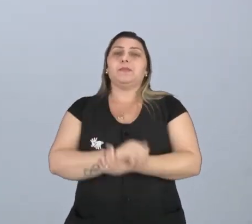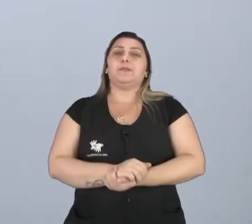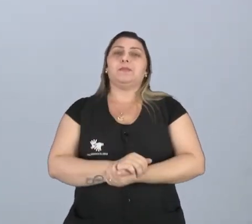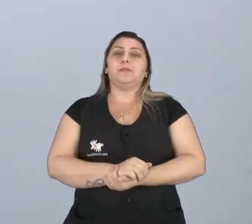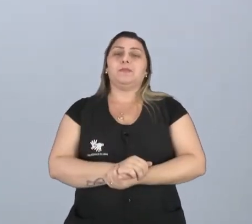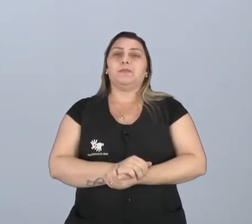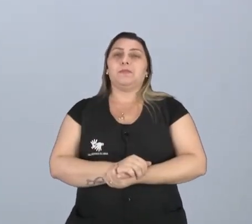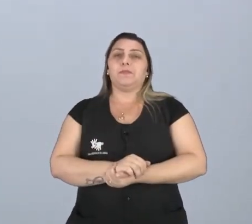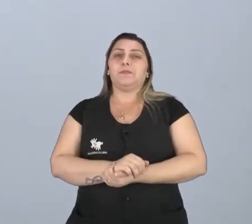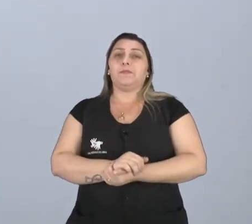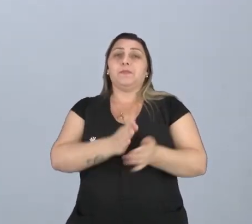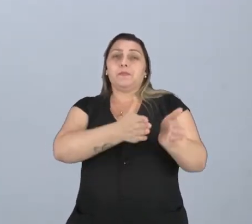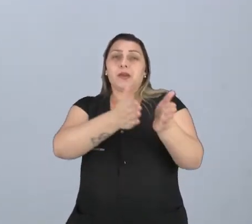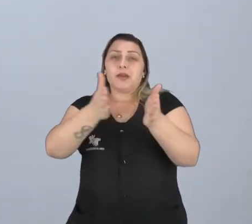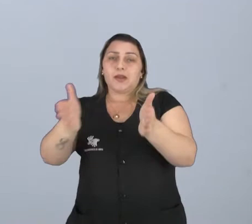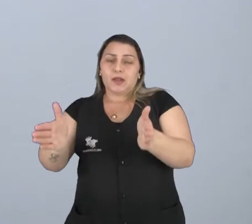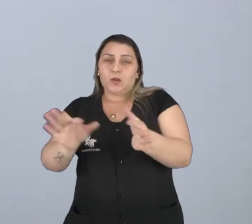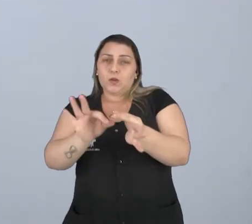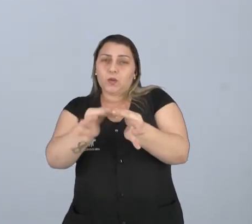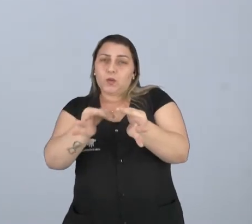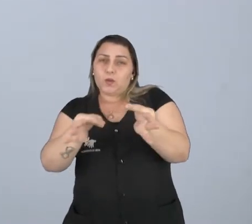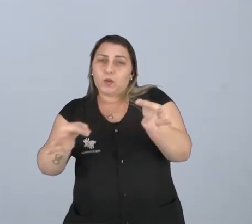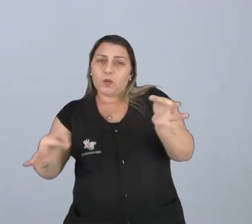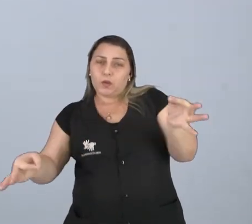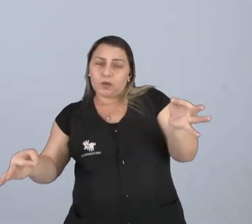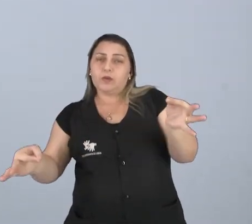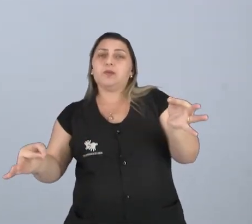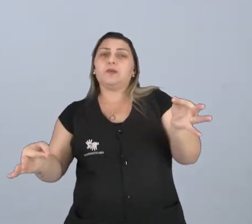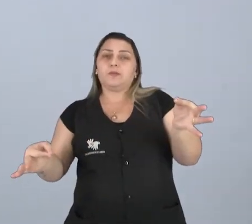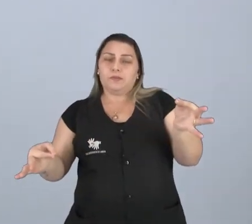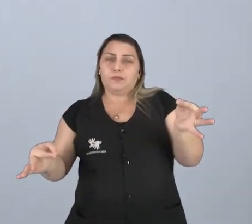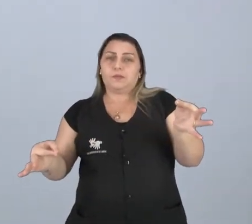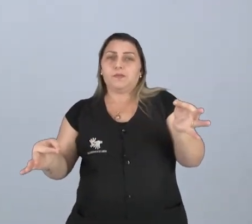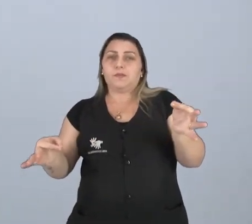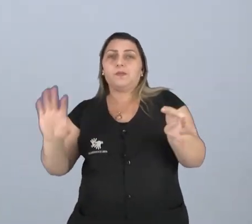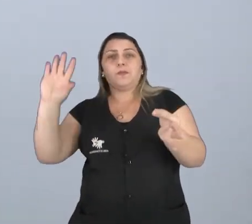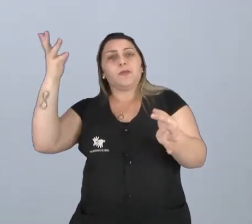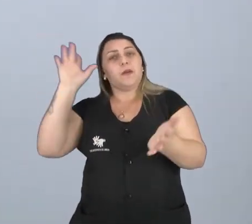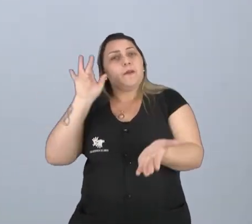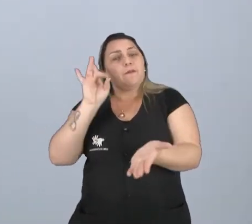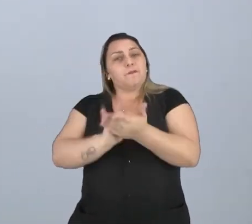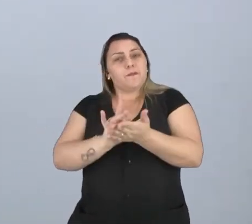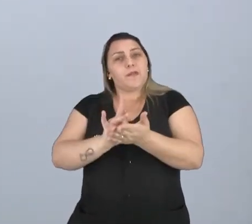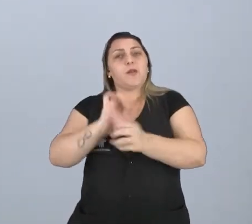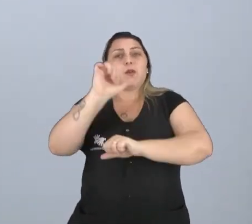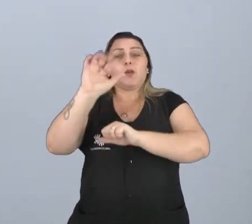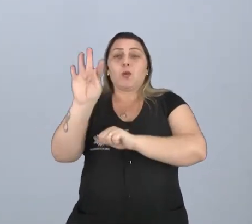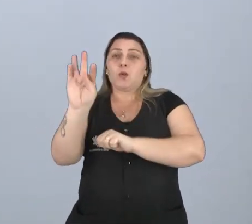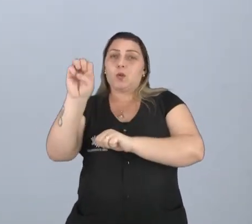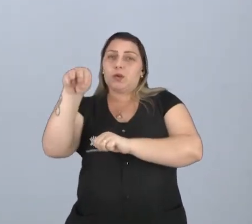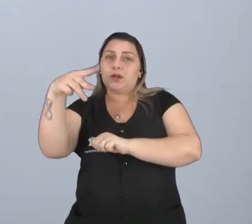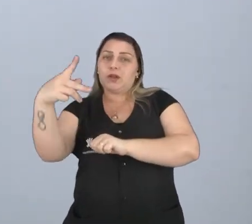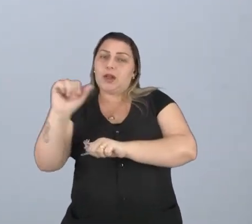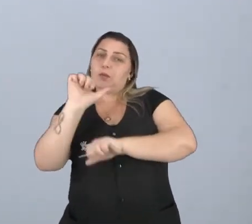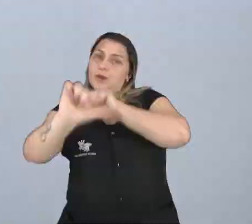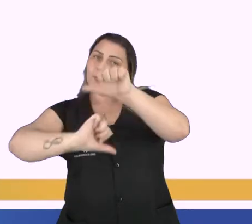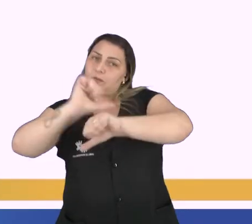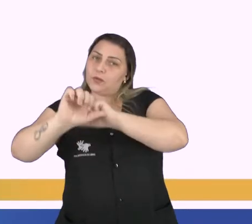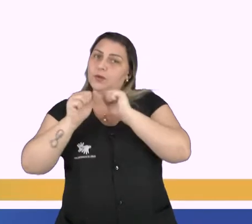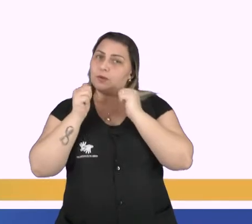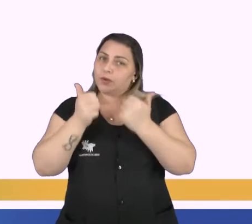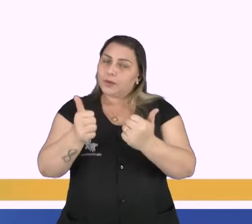essa mudança ocorre em períodos muito grandes, tá? Então o clima é fixo e o tempo ele é variável. Não confundam esses termos, tá